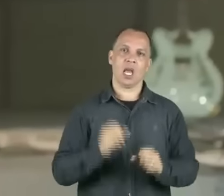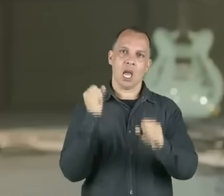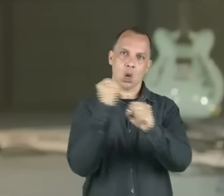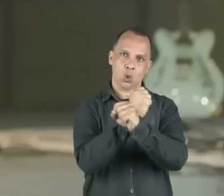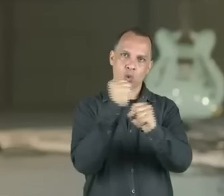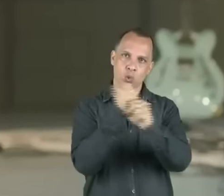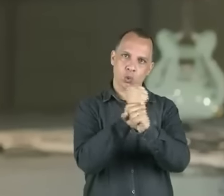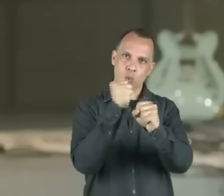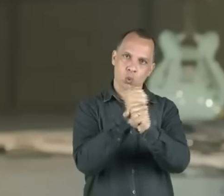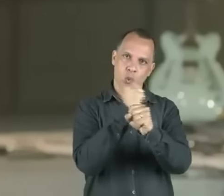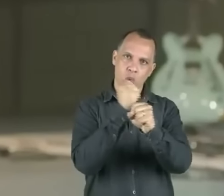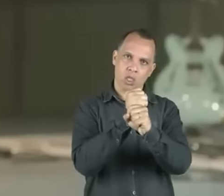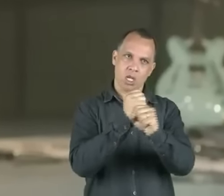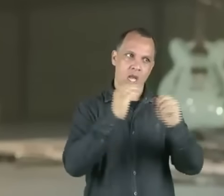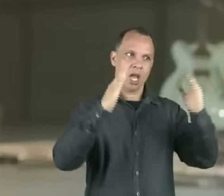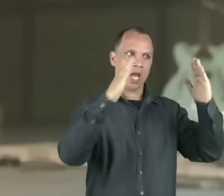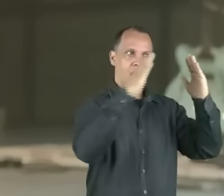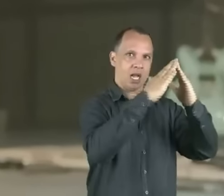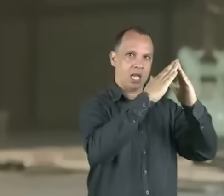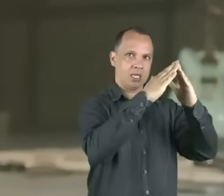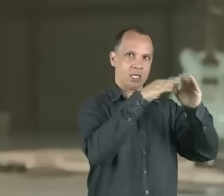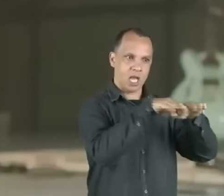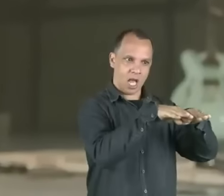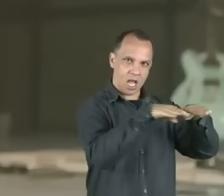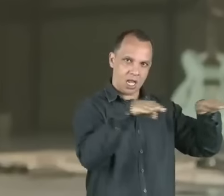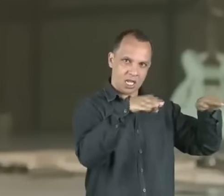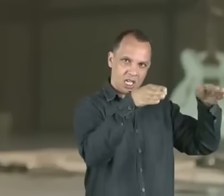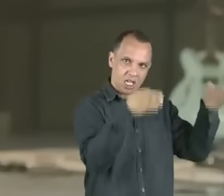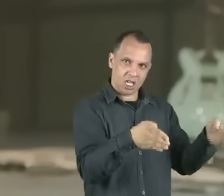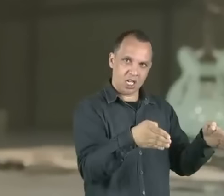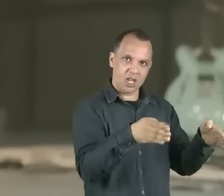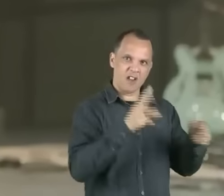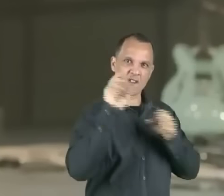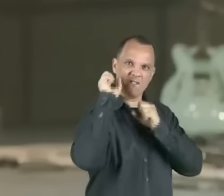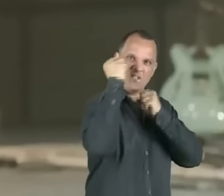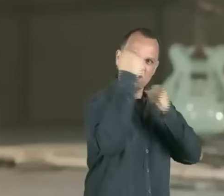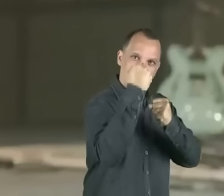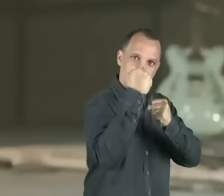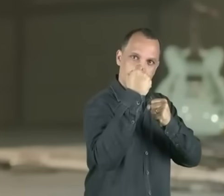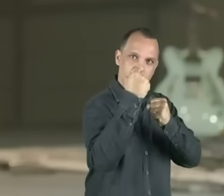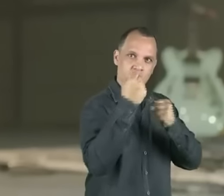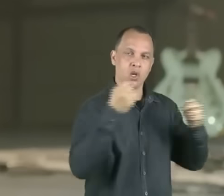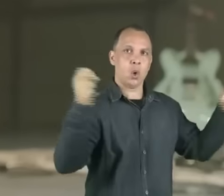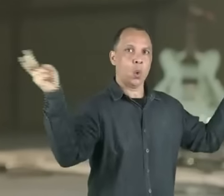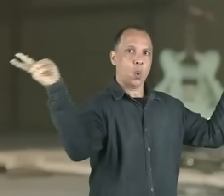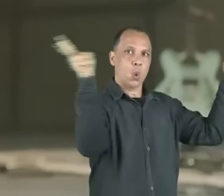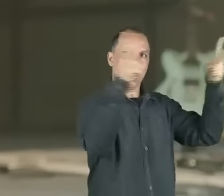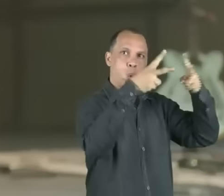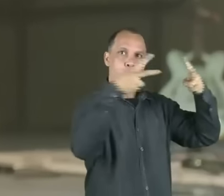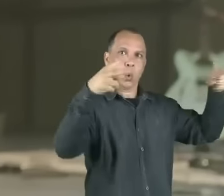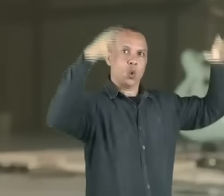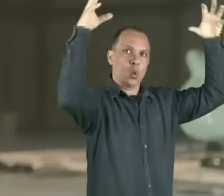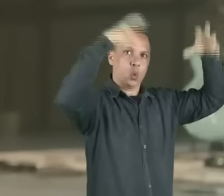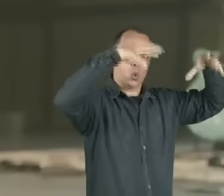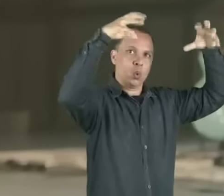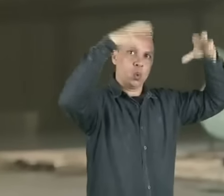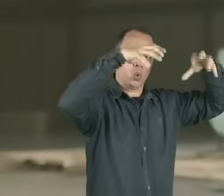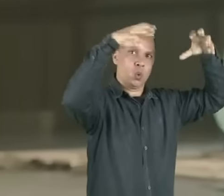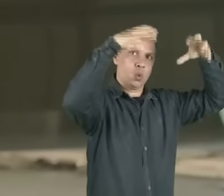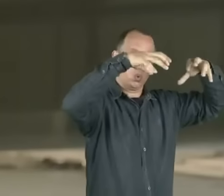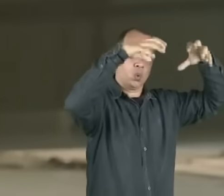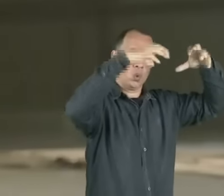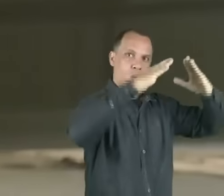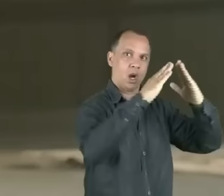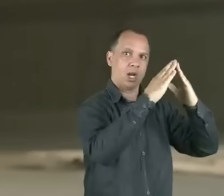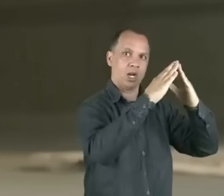vai ter e não dá são mas a casa vai ficar lá então viver implica a gente conviver com chuva tempestade e ventania em um